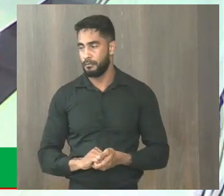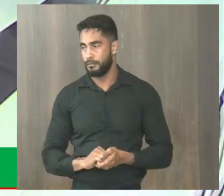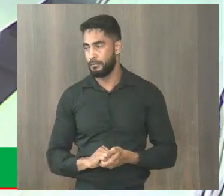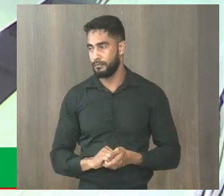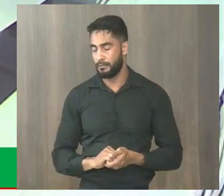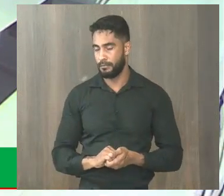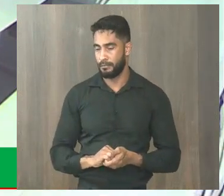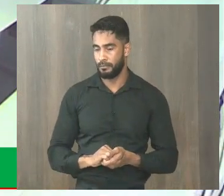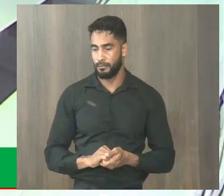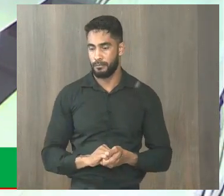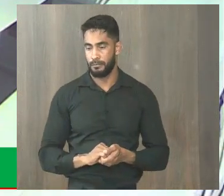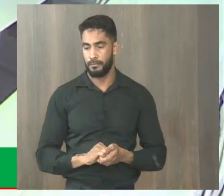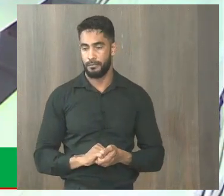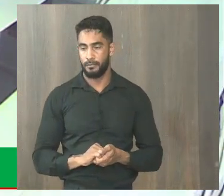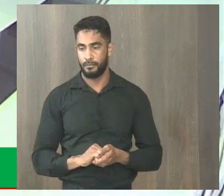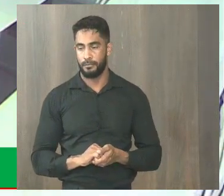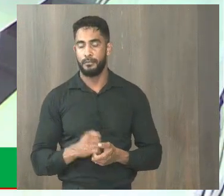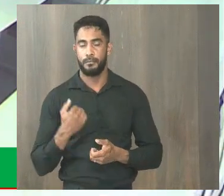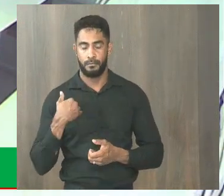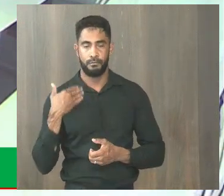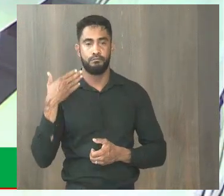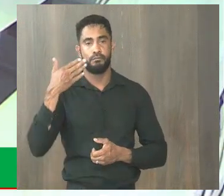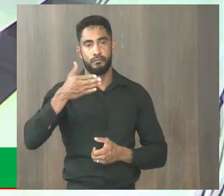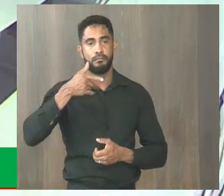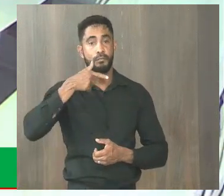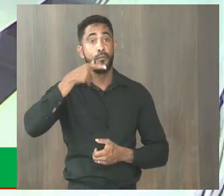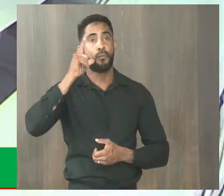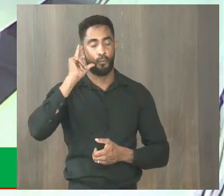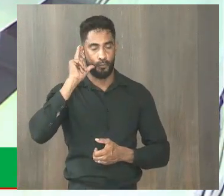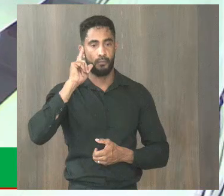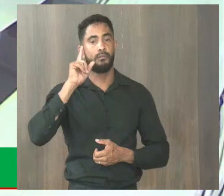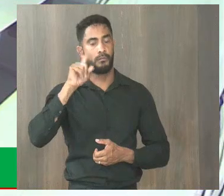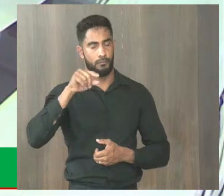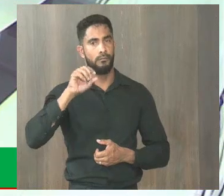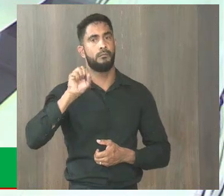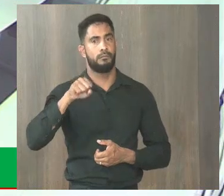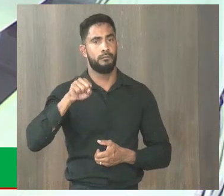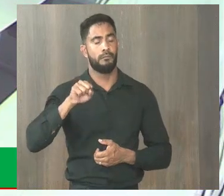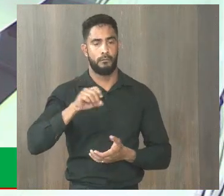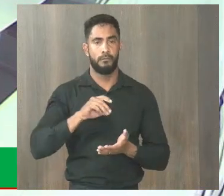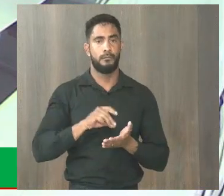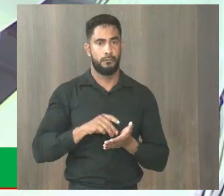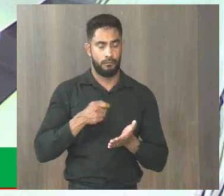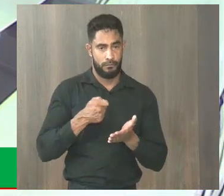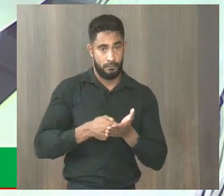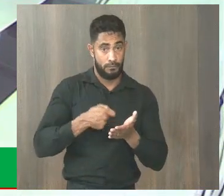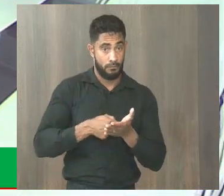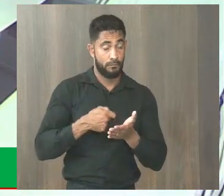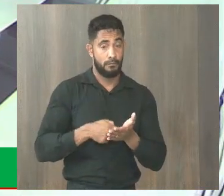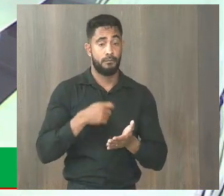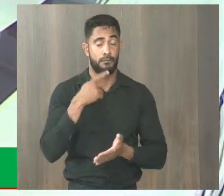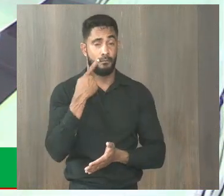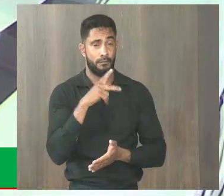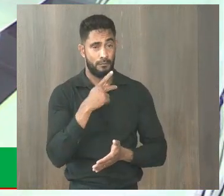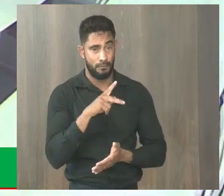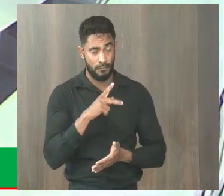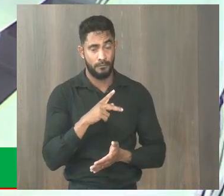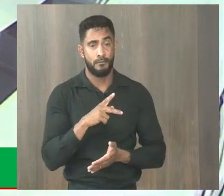Sim. Eu estive lá ontem, essa foi uma cobrança, realmente, foi a cobrança deles. Já